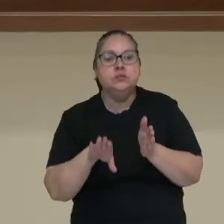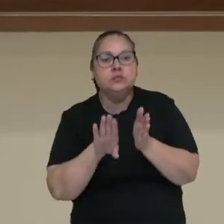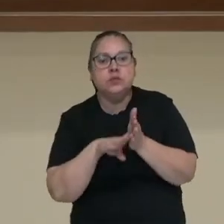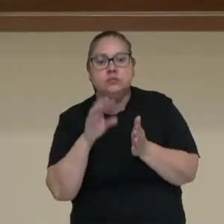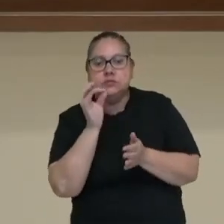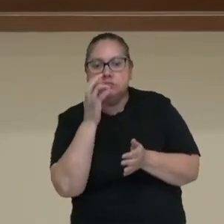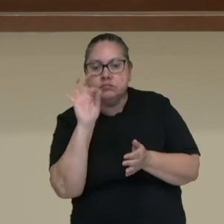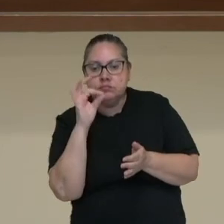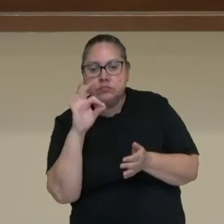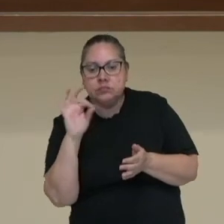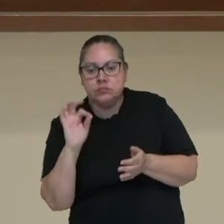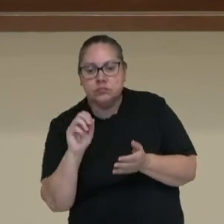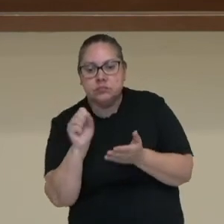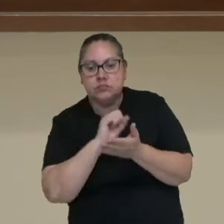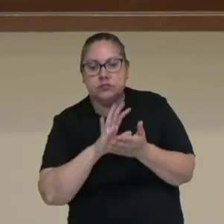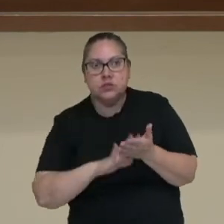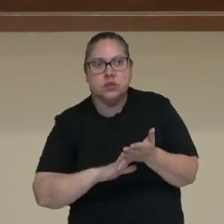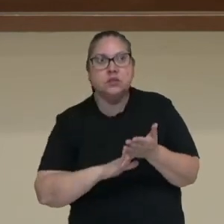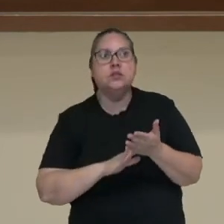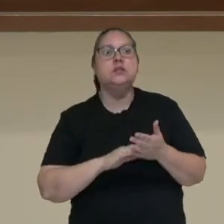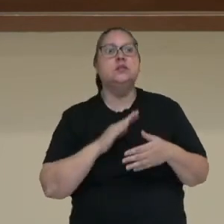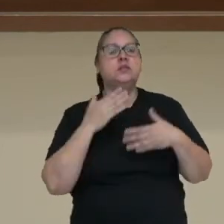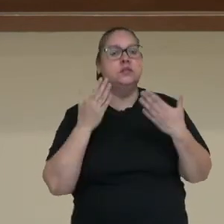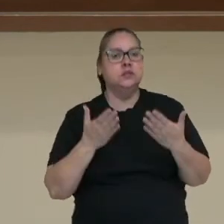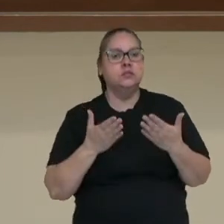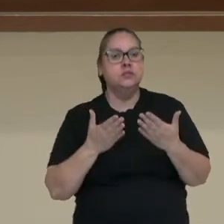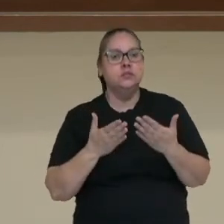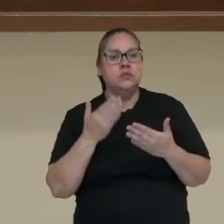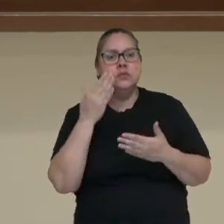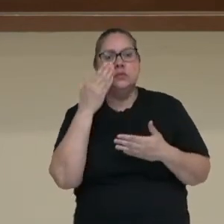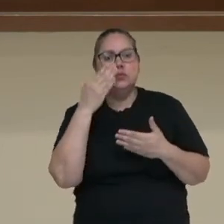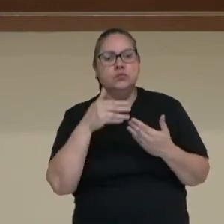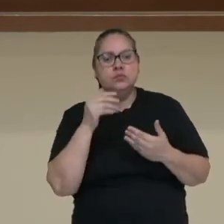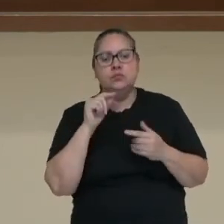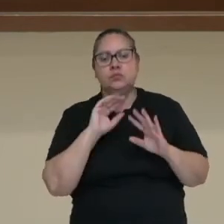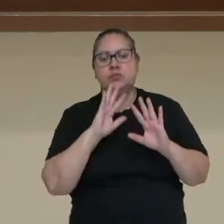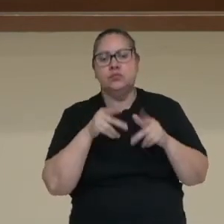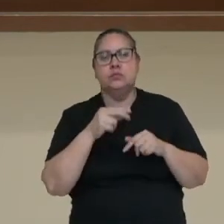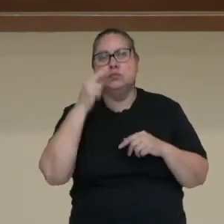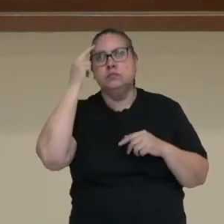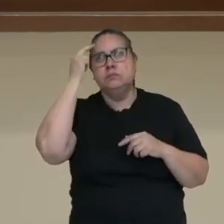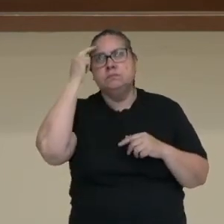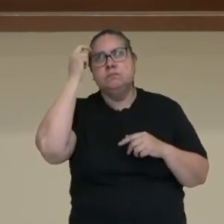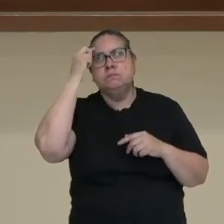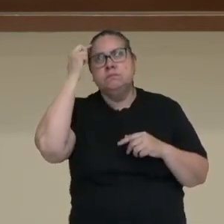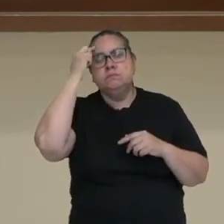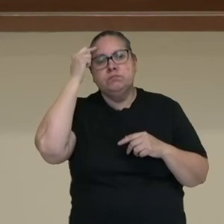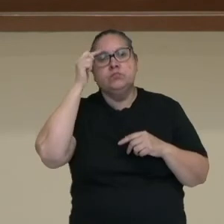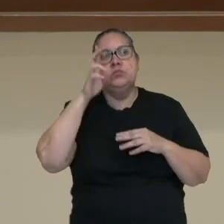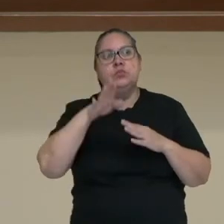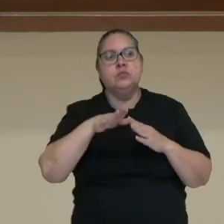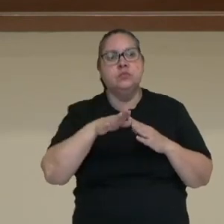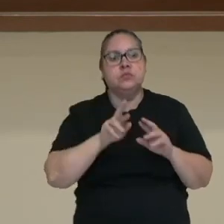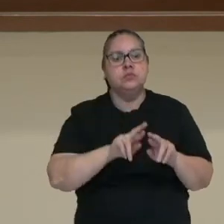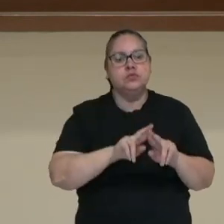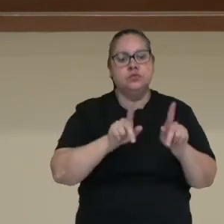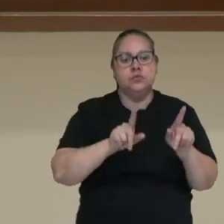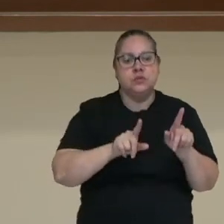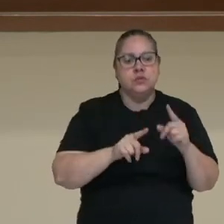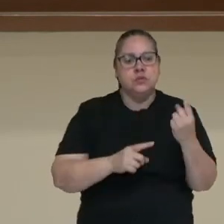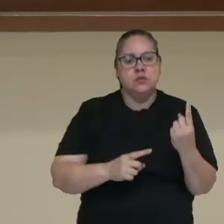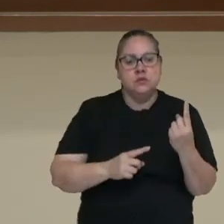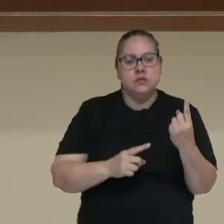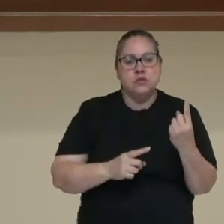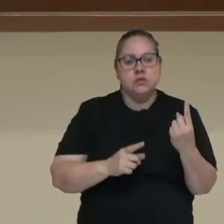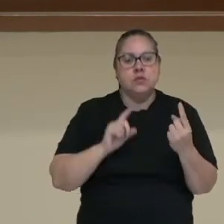voltamos para a correção da atividade. Então, diante de toda a reflexão que fizemos sobre a diferença entre